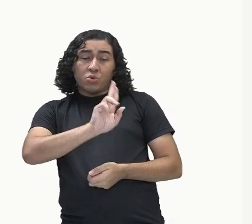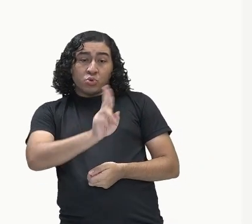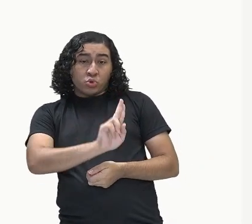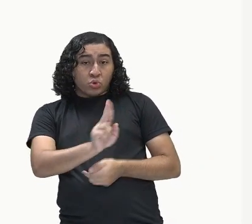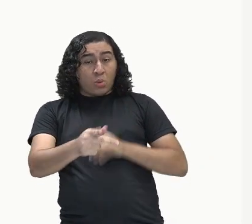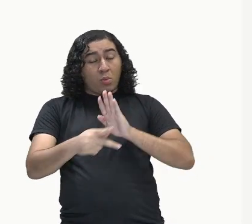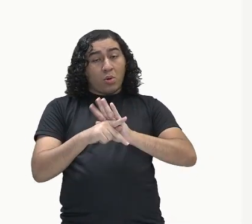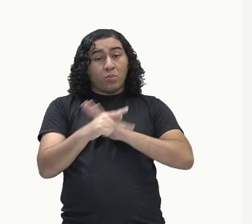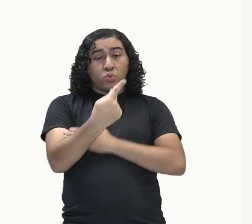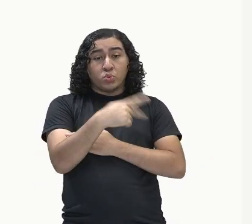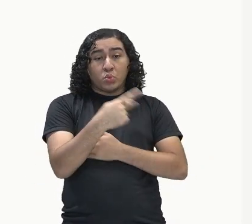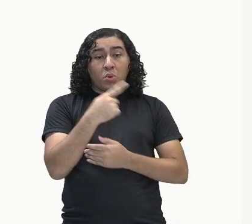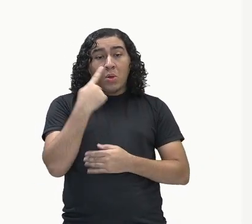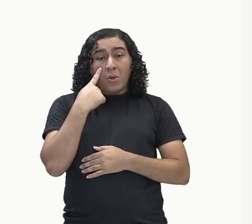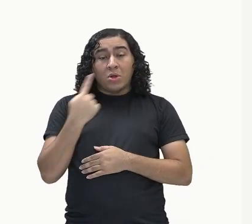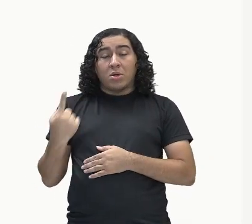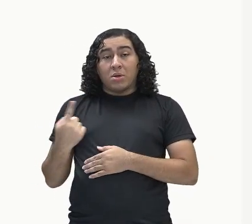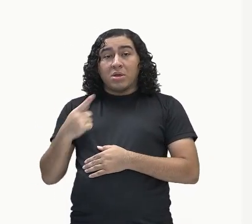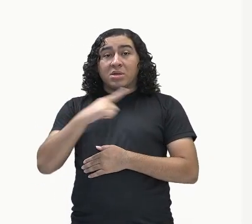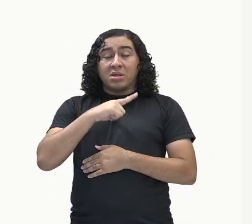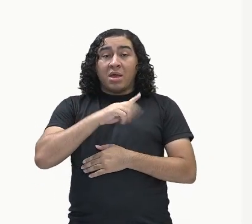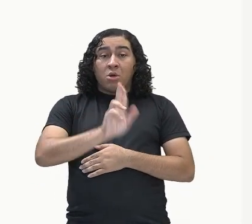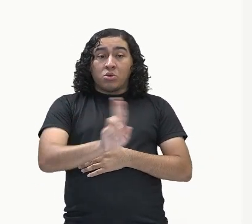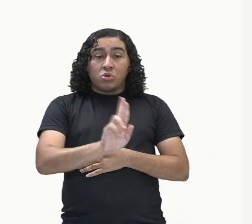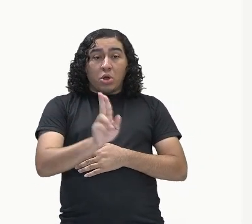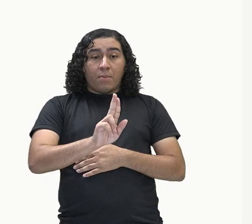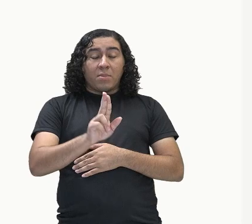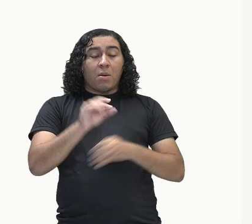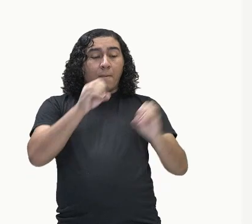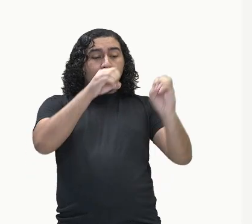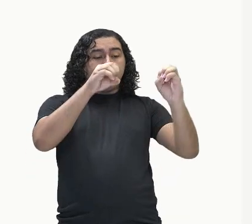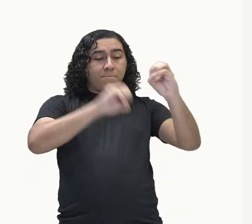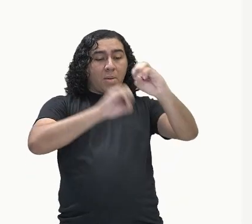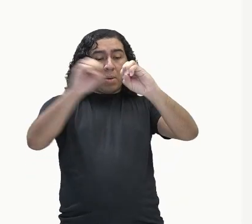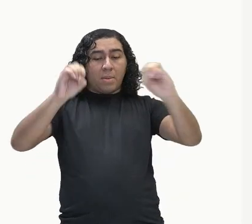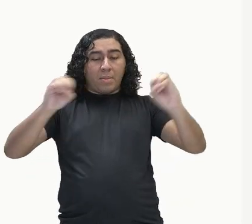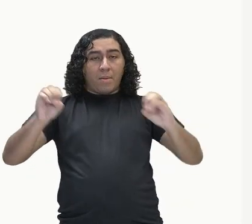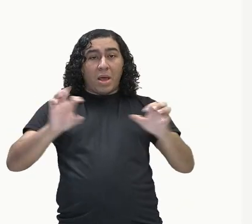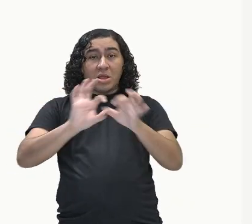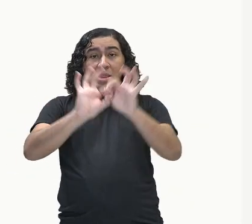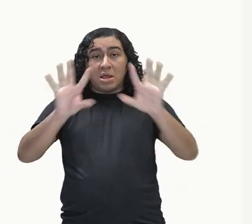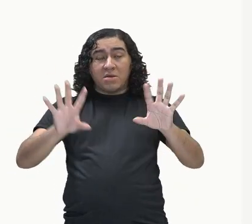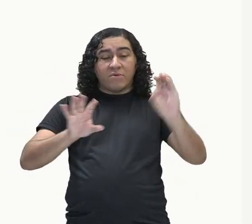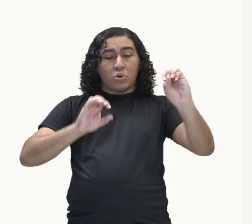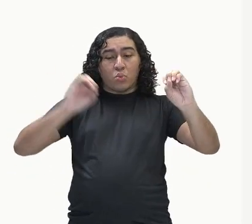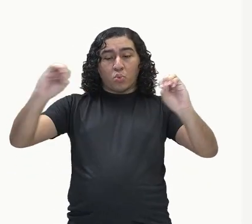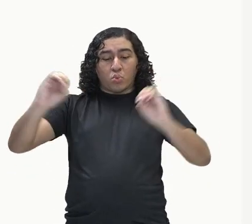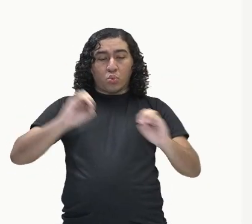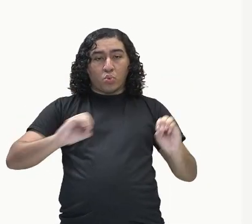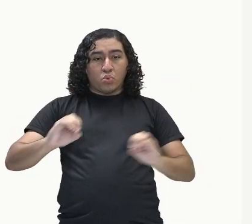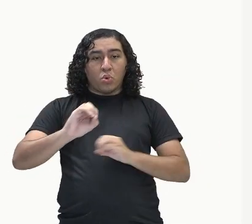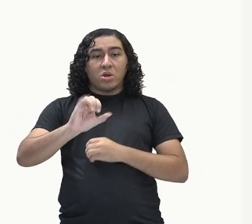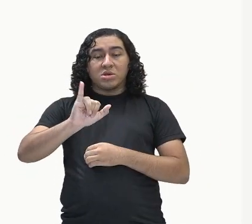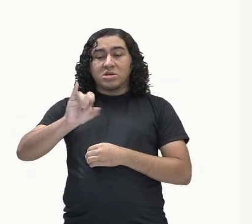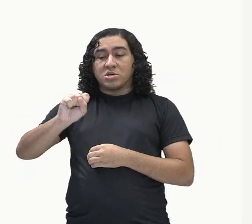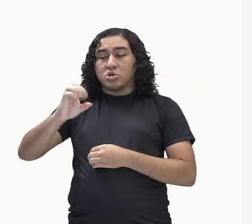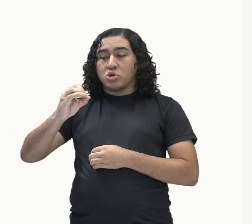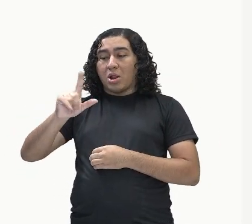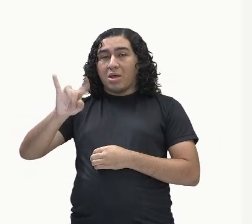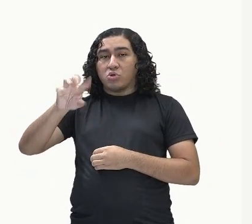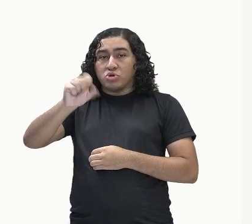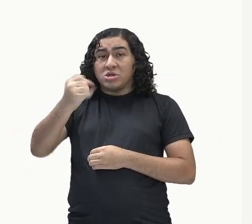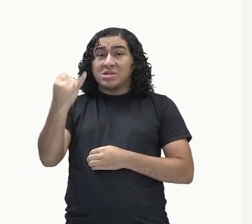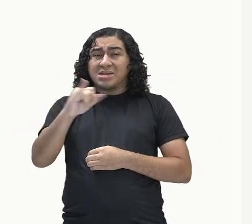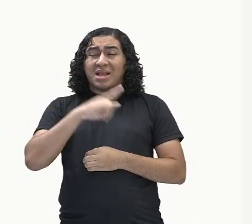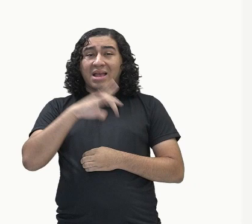né a gente tem aqui a representação dos cocos isolados Porque eles estão sozinhos quando ele se junta com